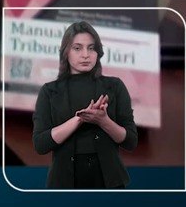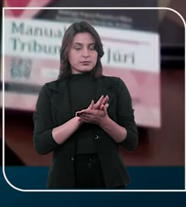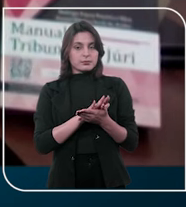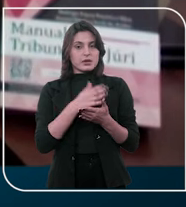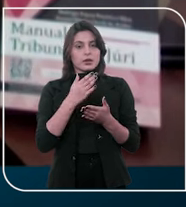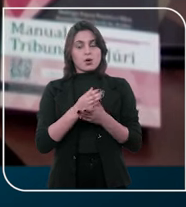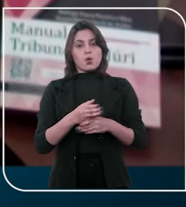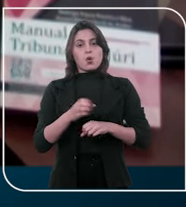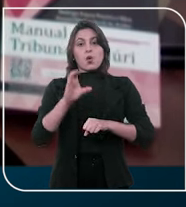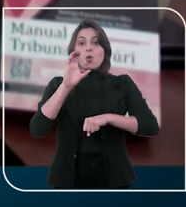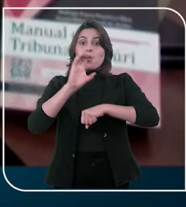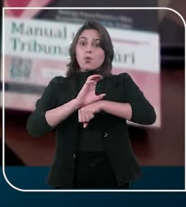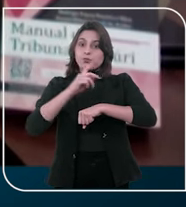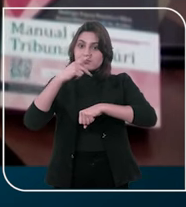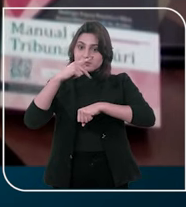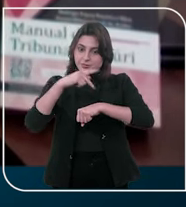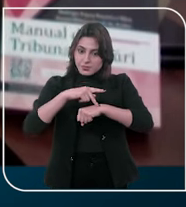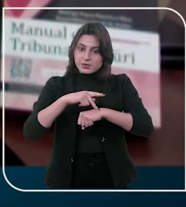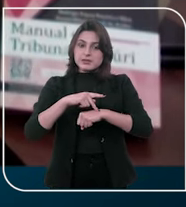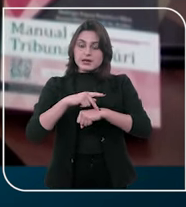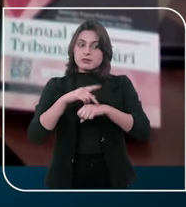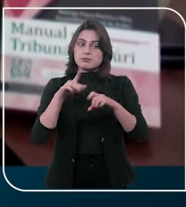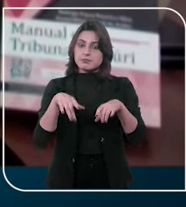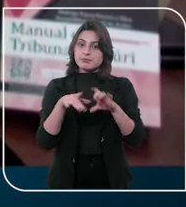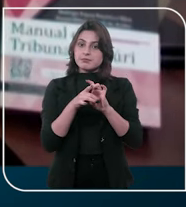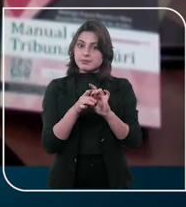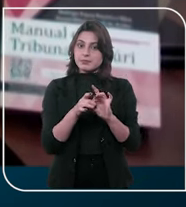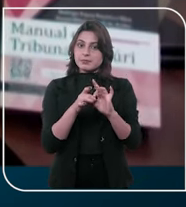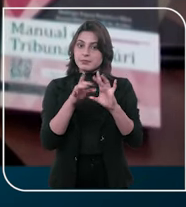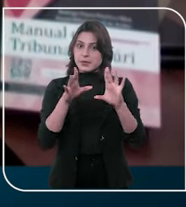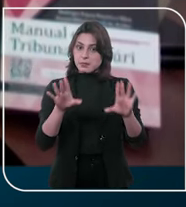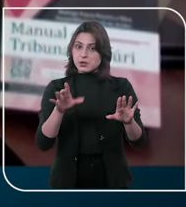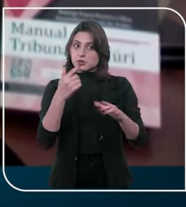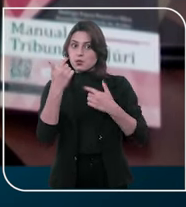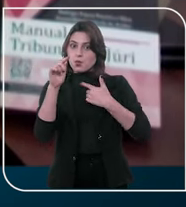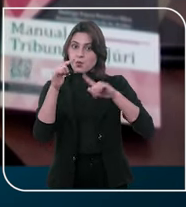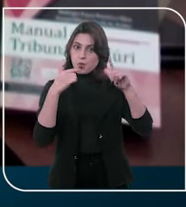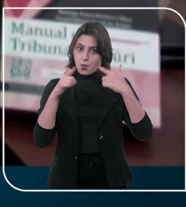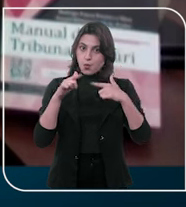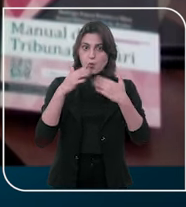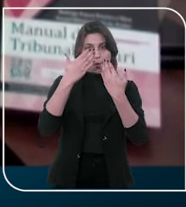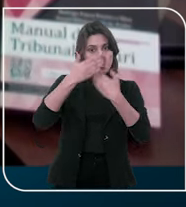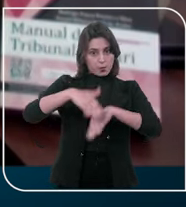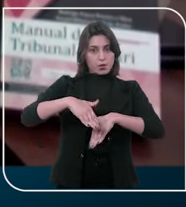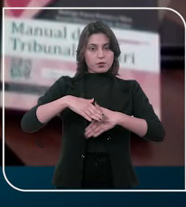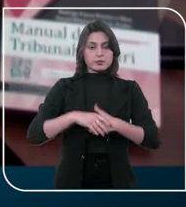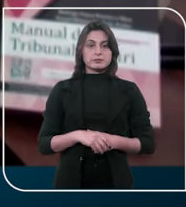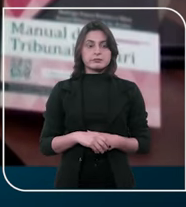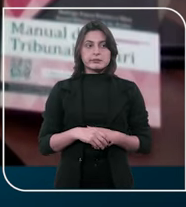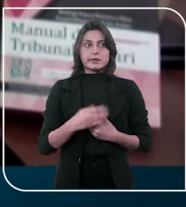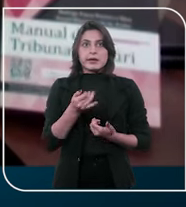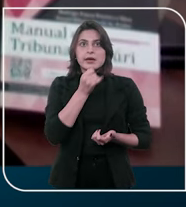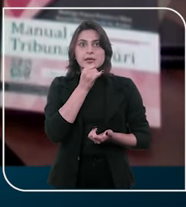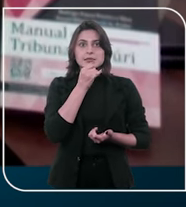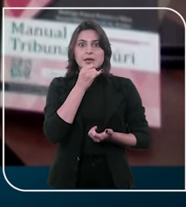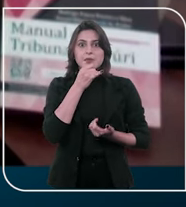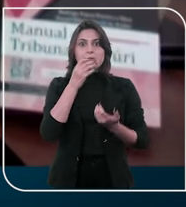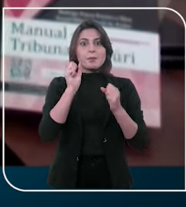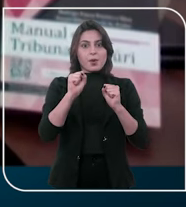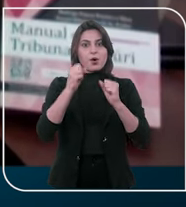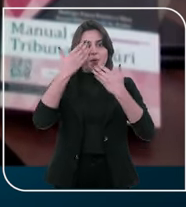está permitindo por outros tipos de prova, como uma prova testemunhal. Mas há necessidade de se